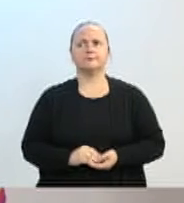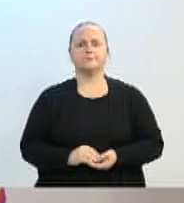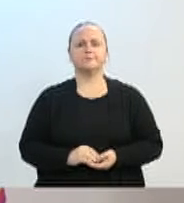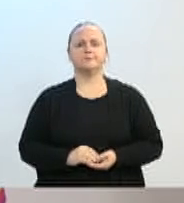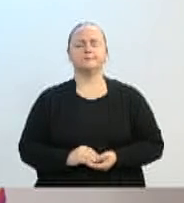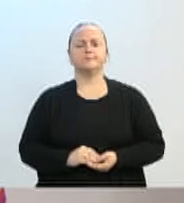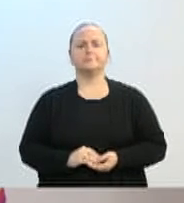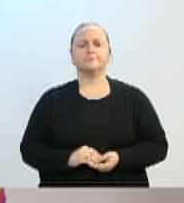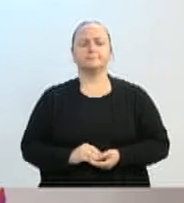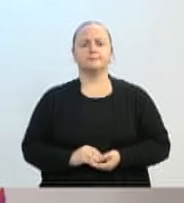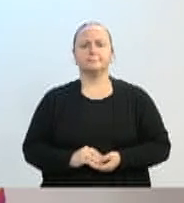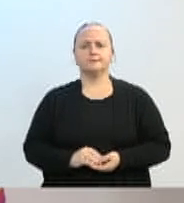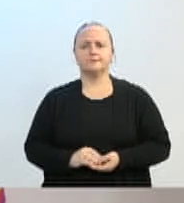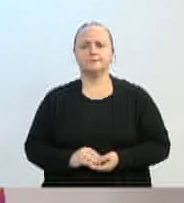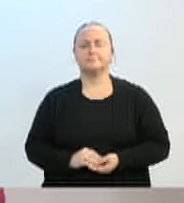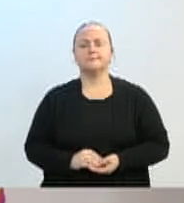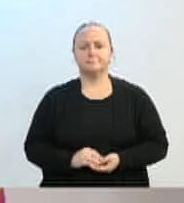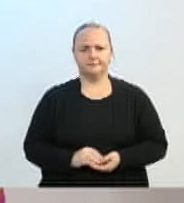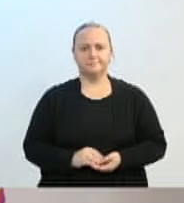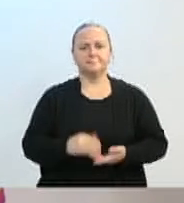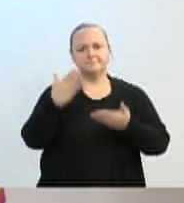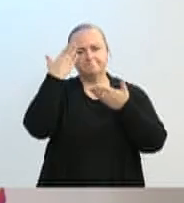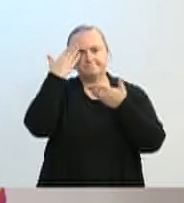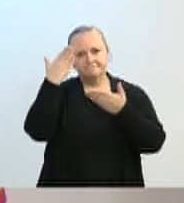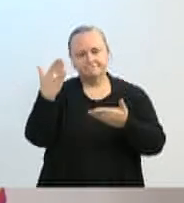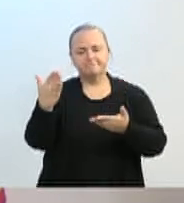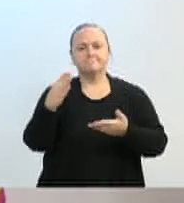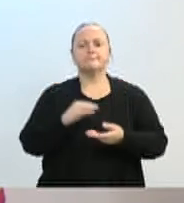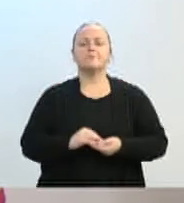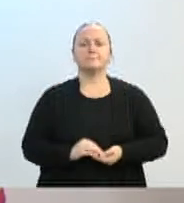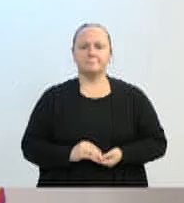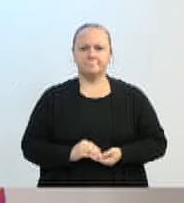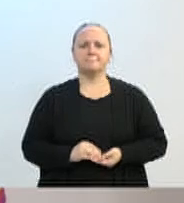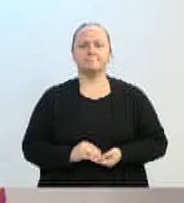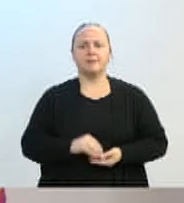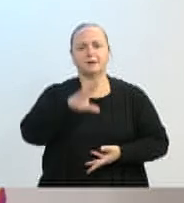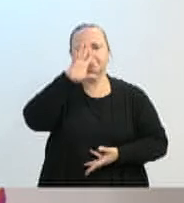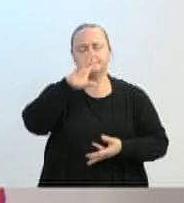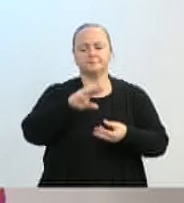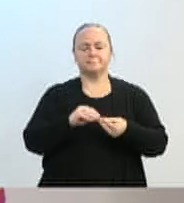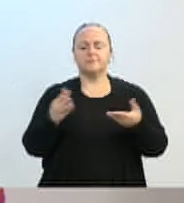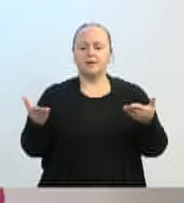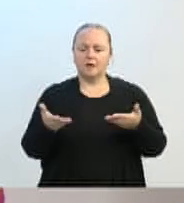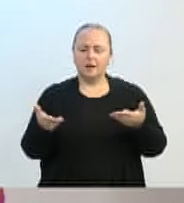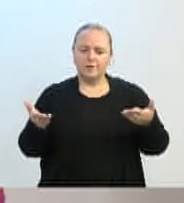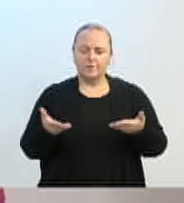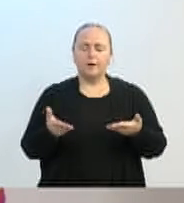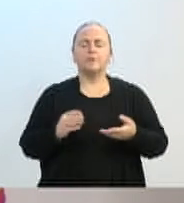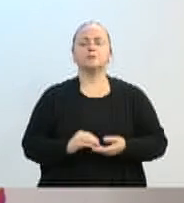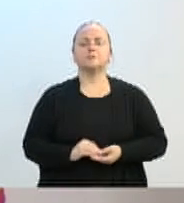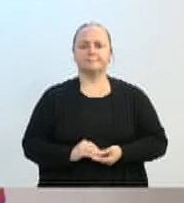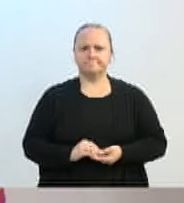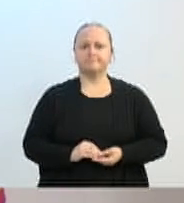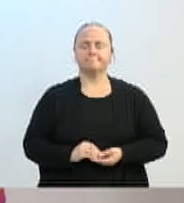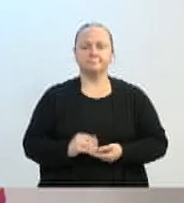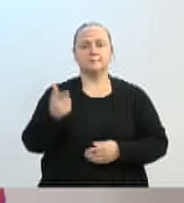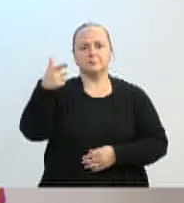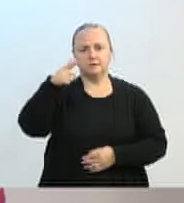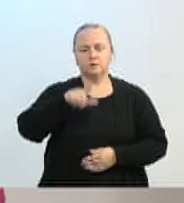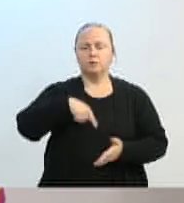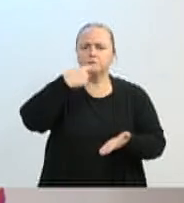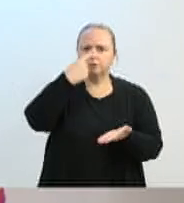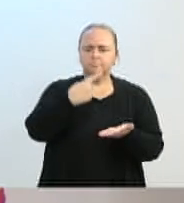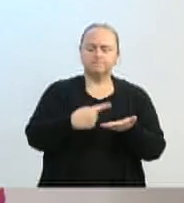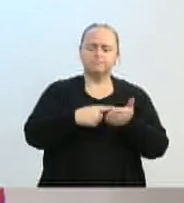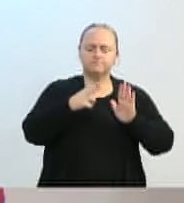Obrigado também, vereador Gilson, pela parte. Mas era isso na tarde de hoje, senhor presidente, realmente em reiterar aí o compromisso